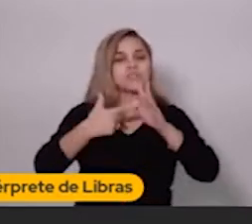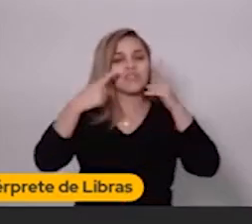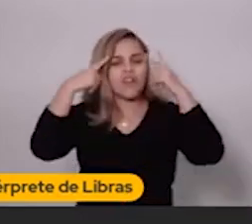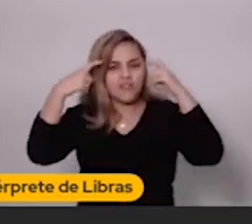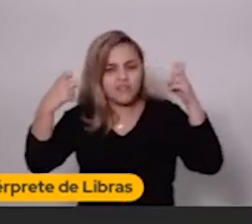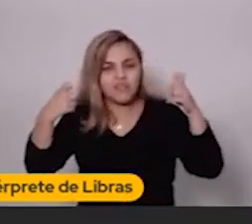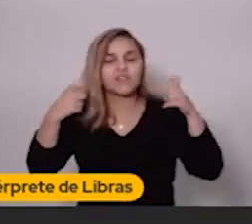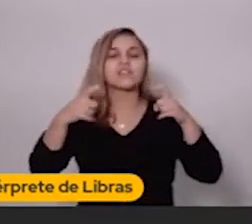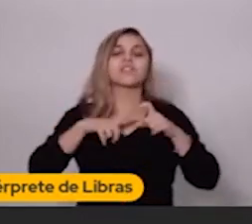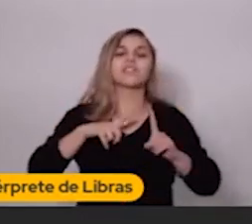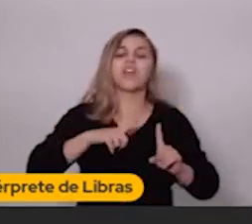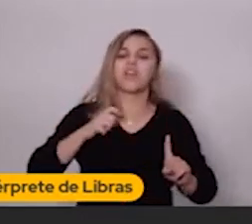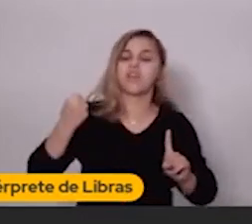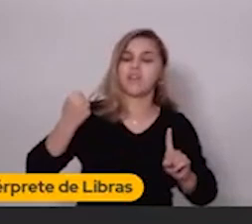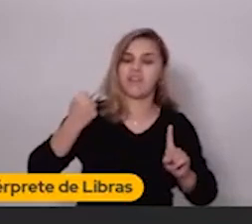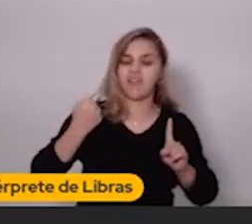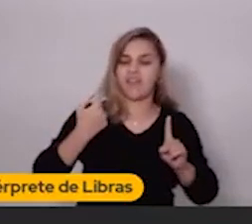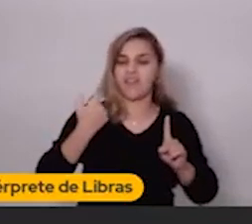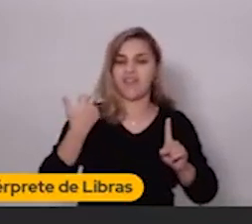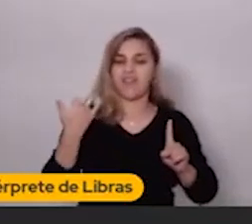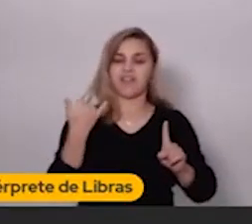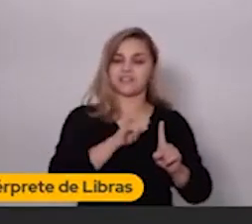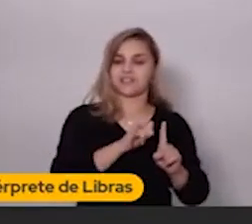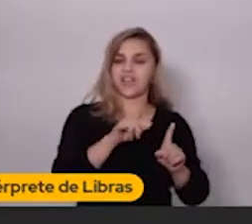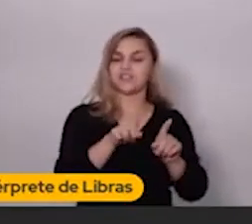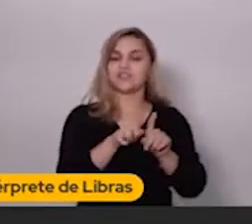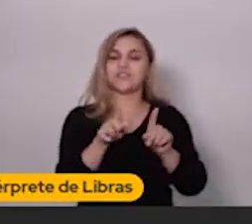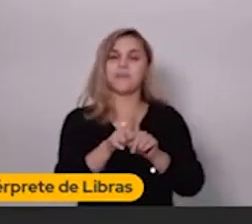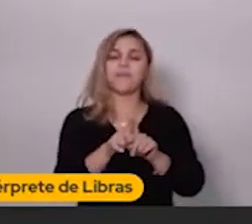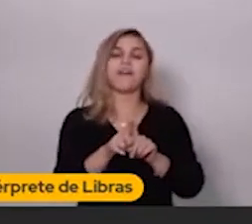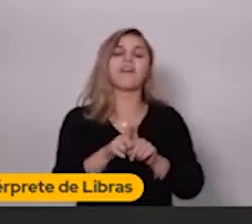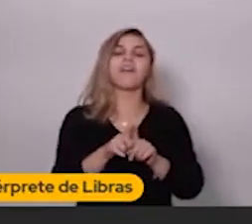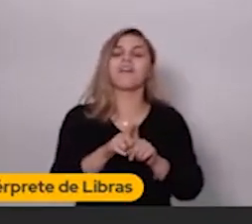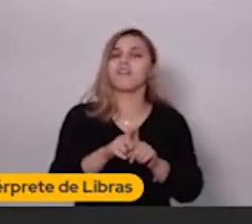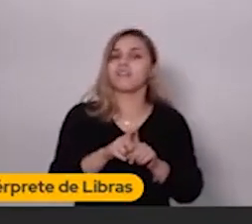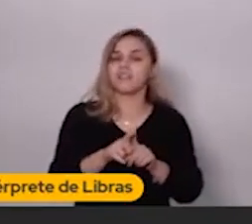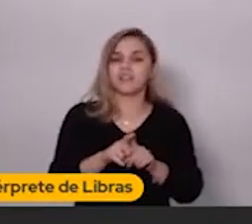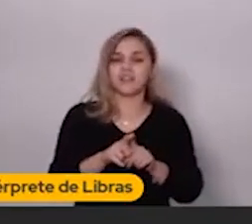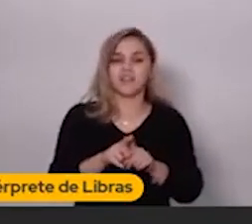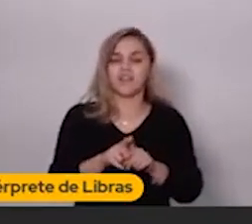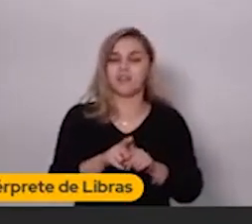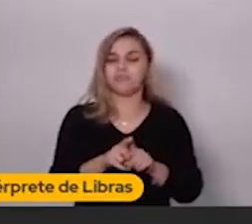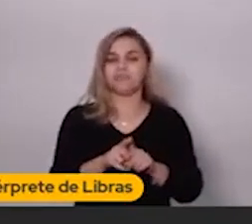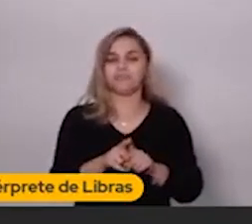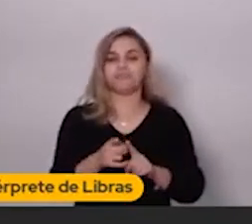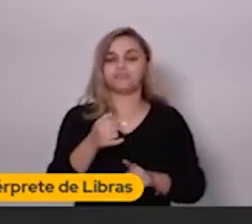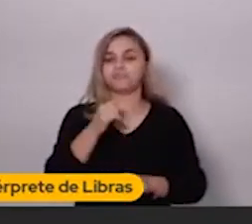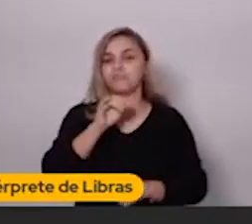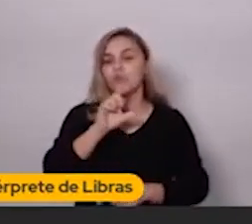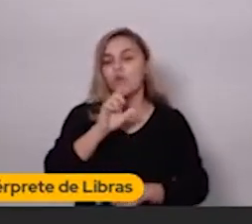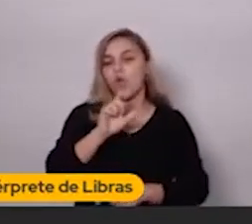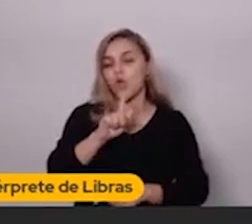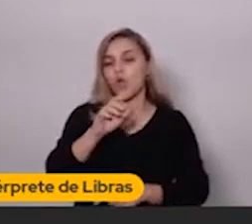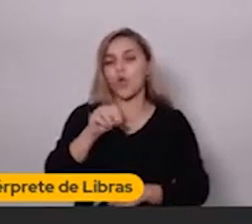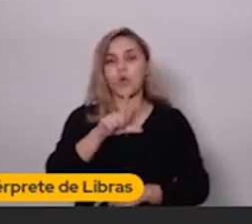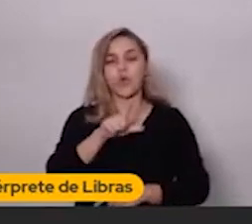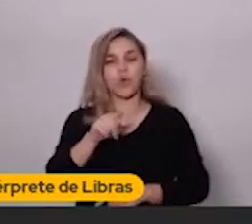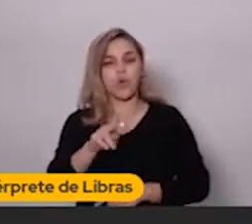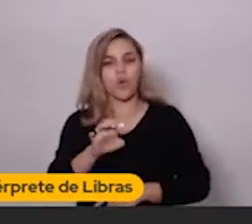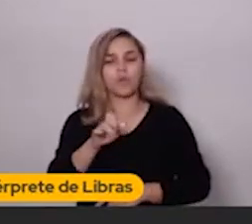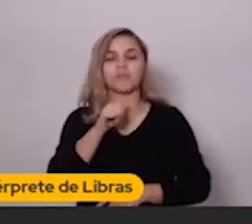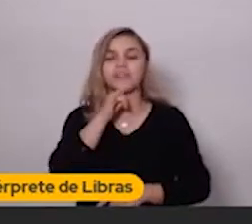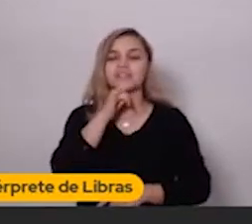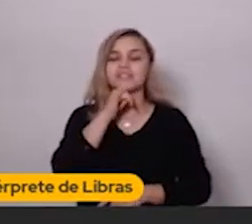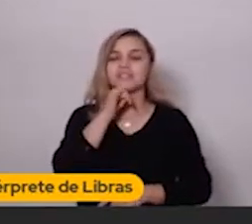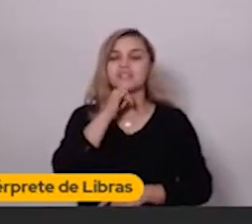bullying virtual, spam, metadados enganosos, golpes, né? Por exemplo, é quando um vídeo tem